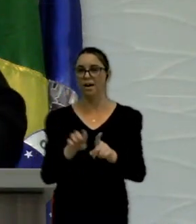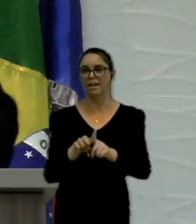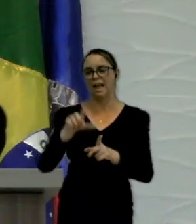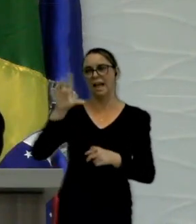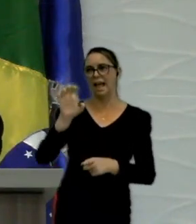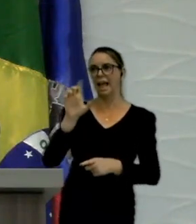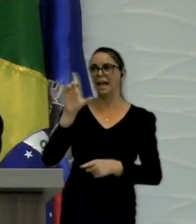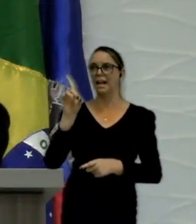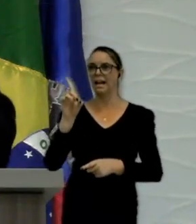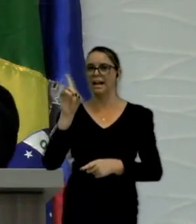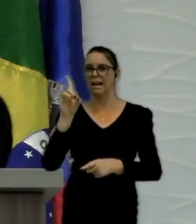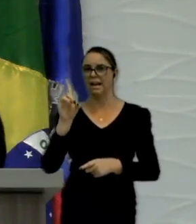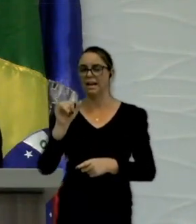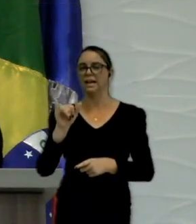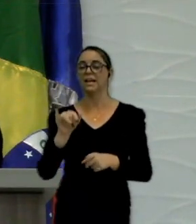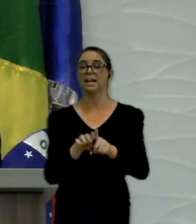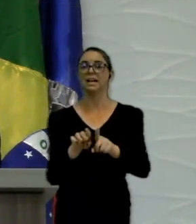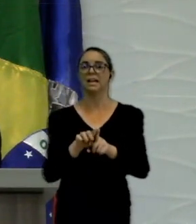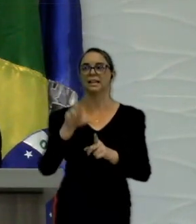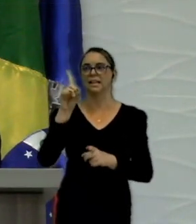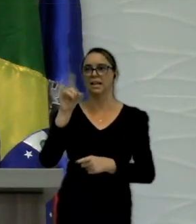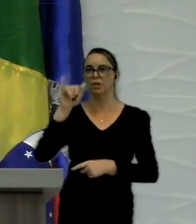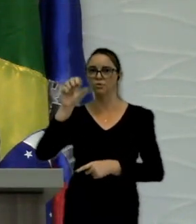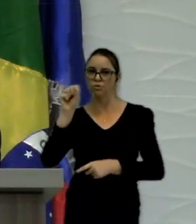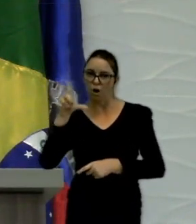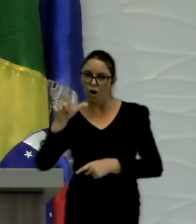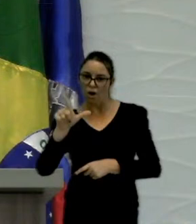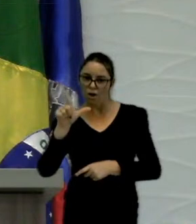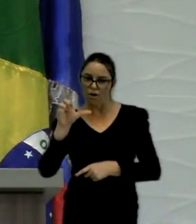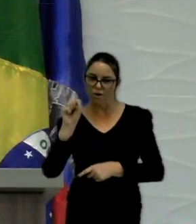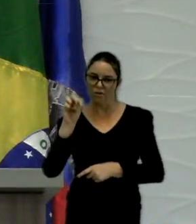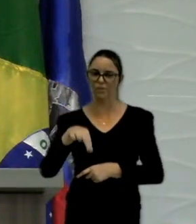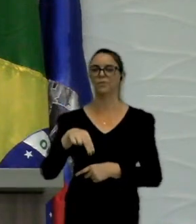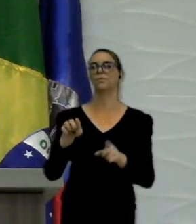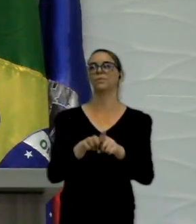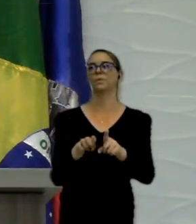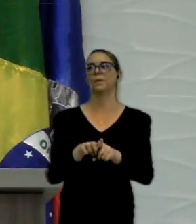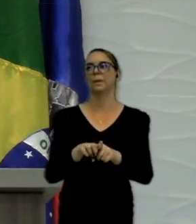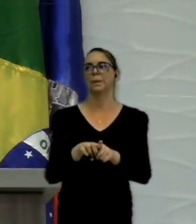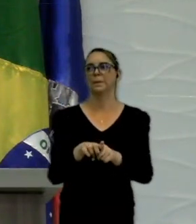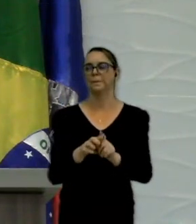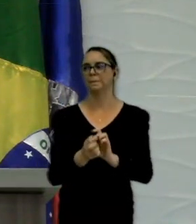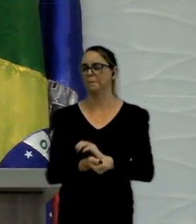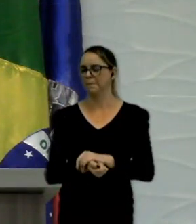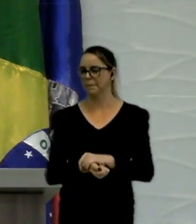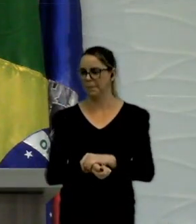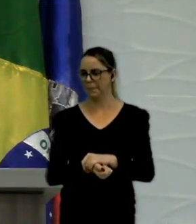Dils Cavalcante, Heraldo das Caíbas, Dona Eliette, lá da Una dos Cordeiros,